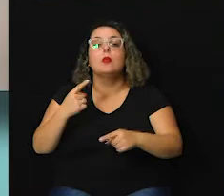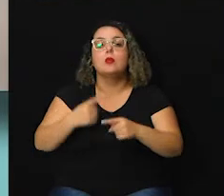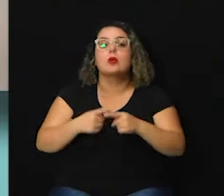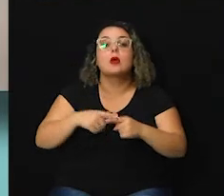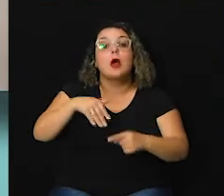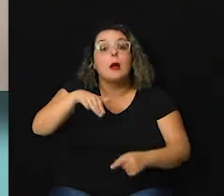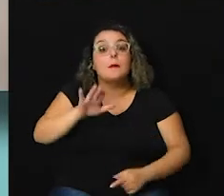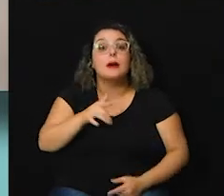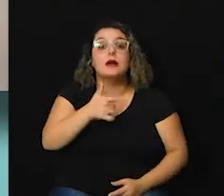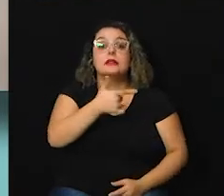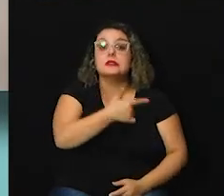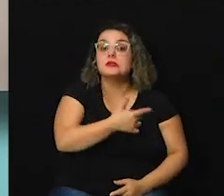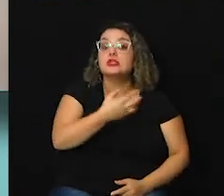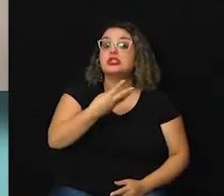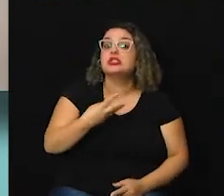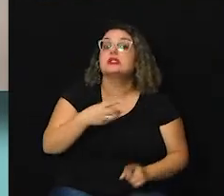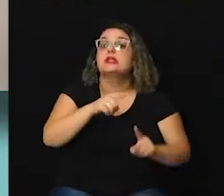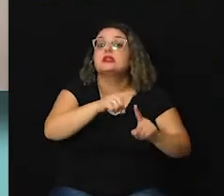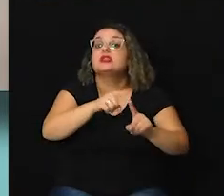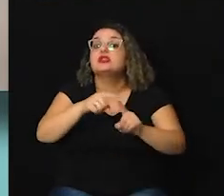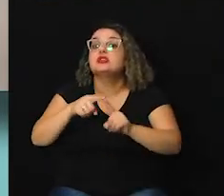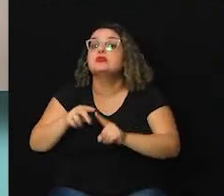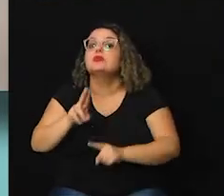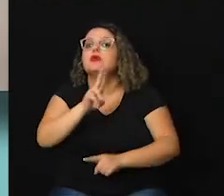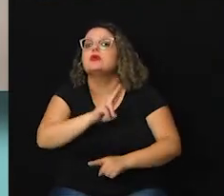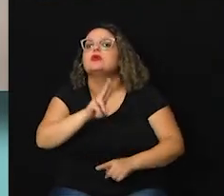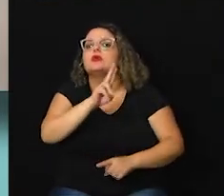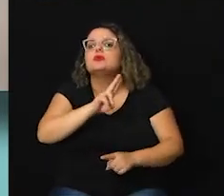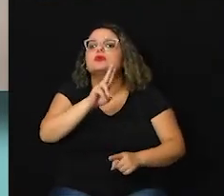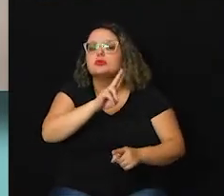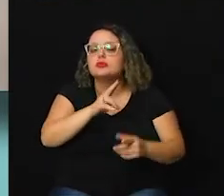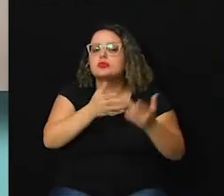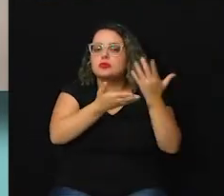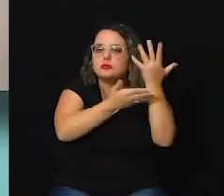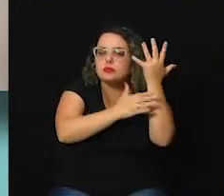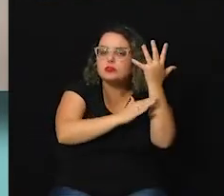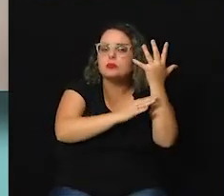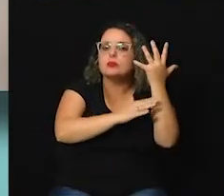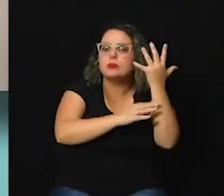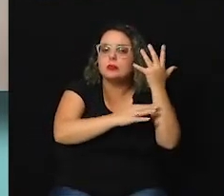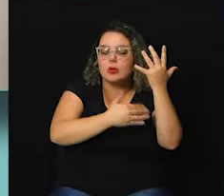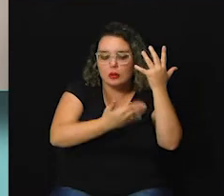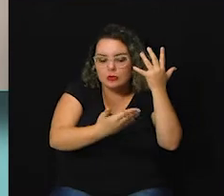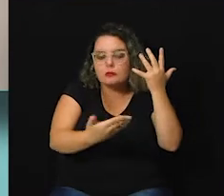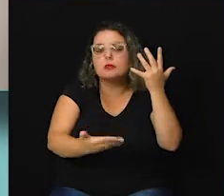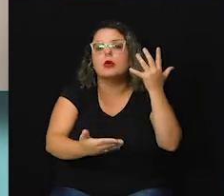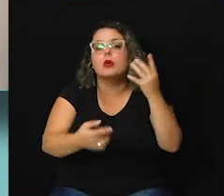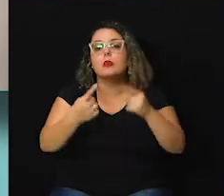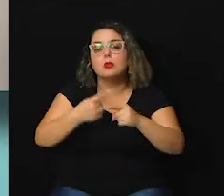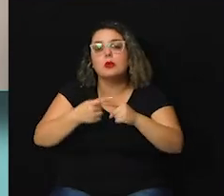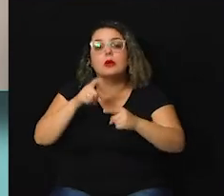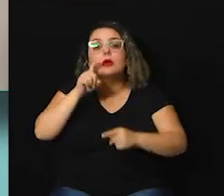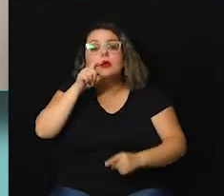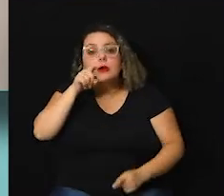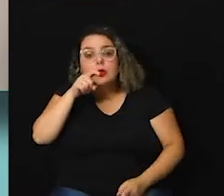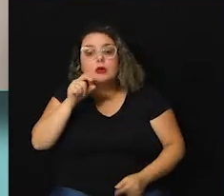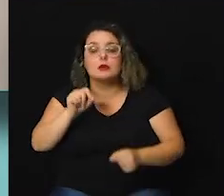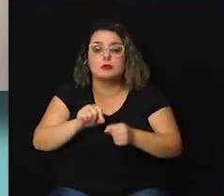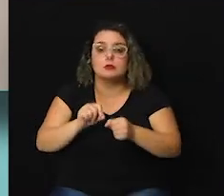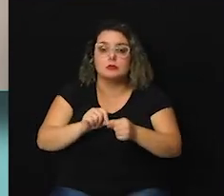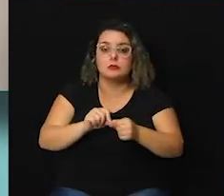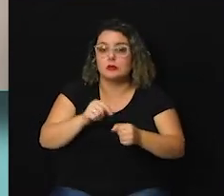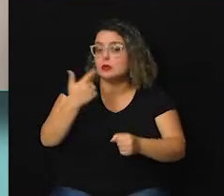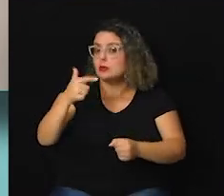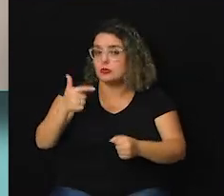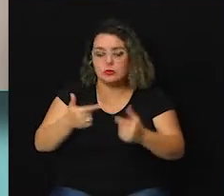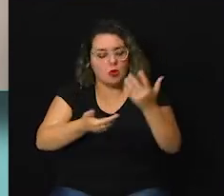porque mais de 23 espécies vão ocupar e vão conseguir se reproduzir também na natureza por conta das araras, porque onde não